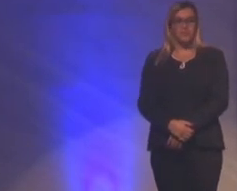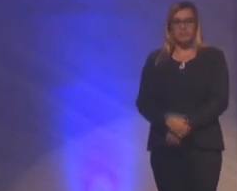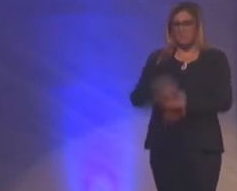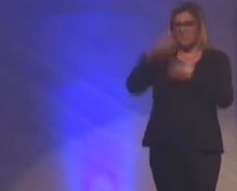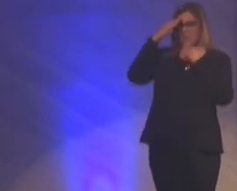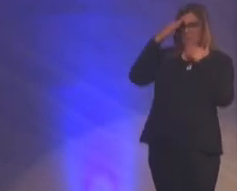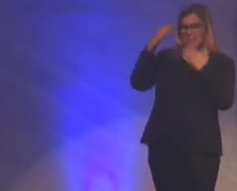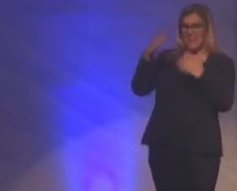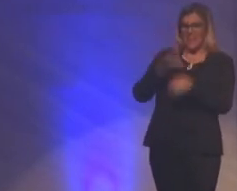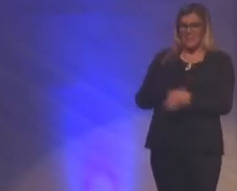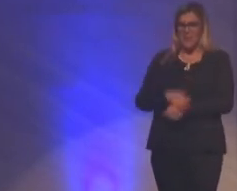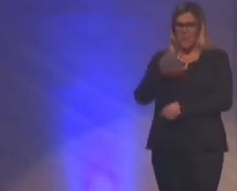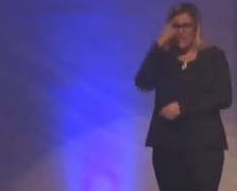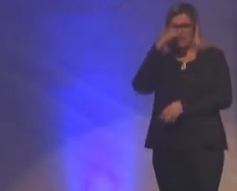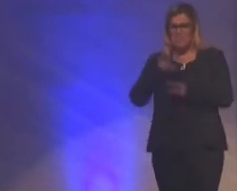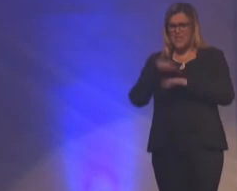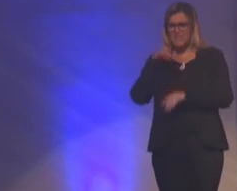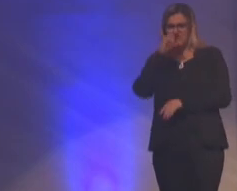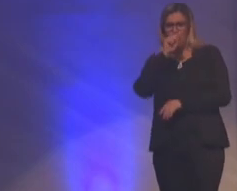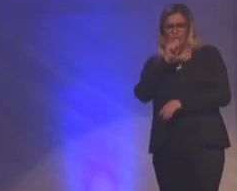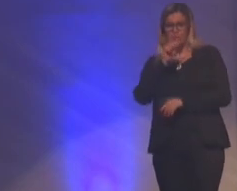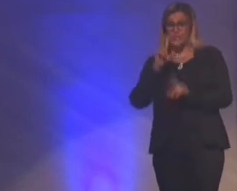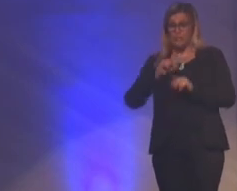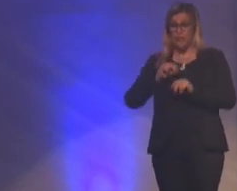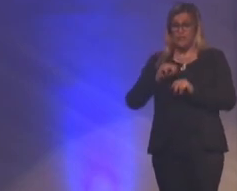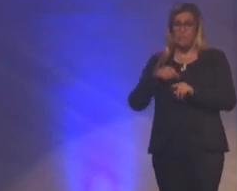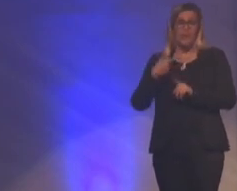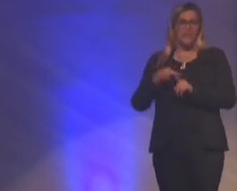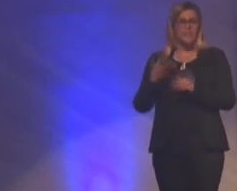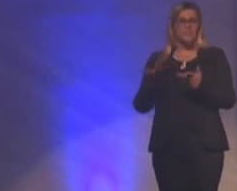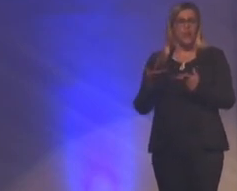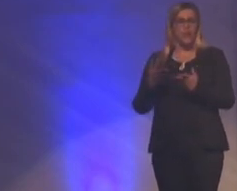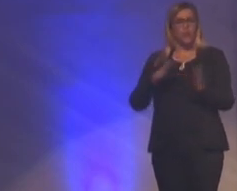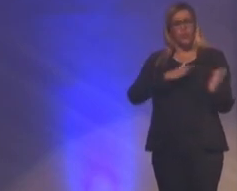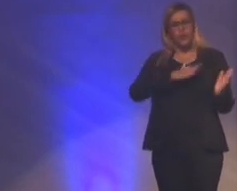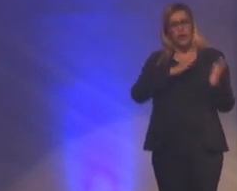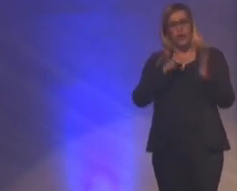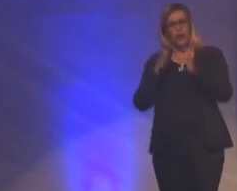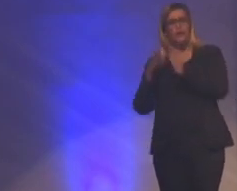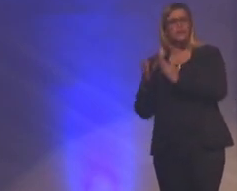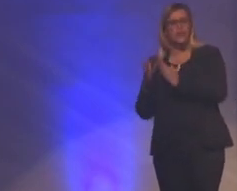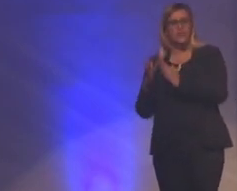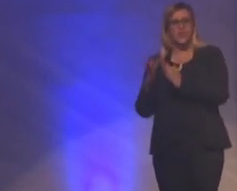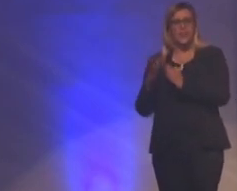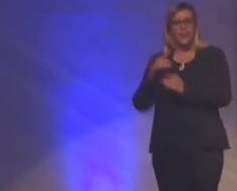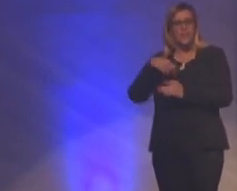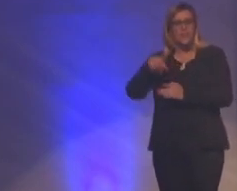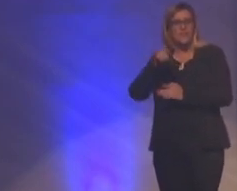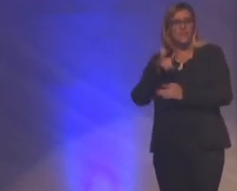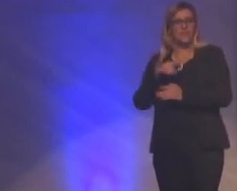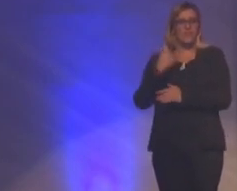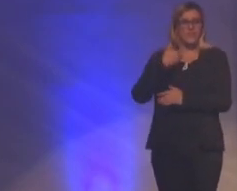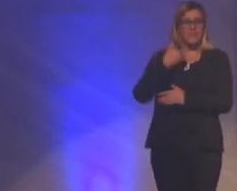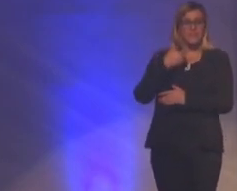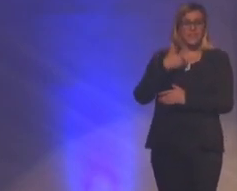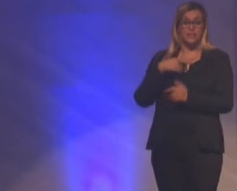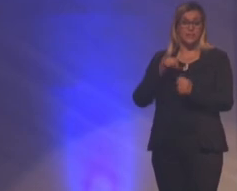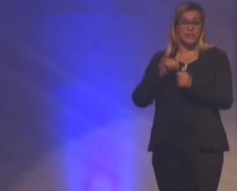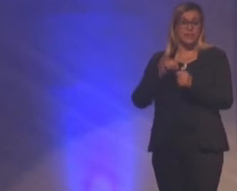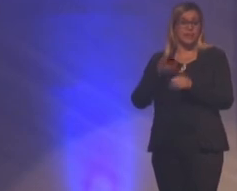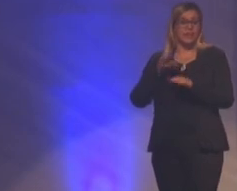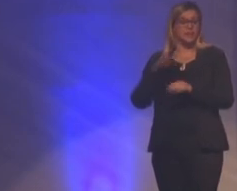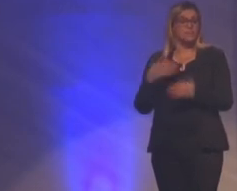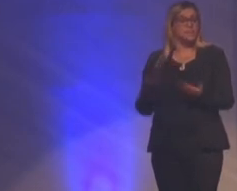Muito obrigado. Eu achei que podia ser mais forte a palma para vocês, que vocês merecem mais, mas durante o dia a gente vai deixando a mão de vocês mais ardida, então, né?